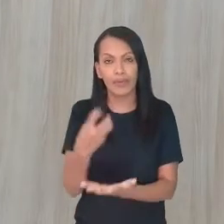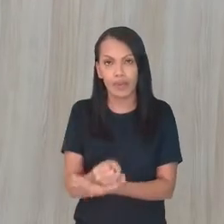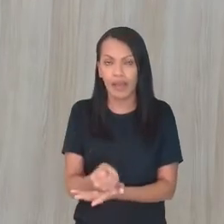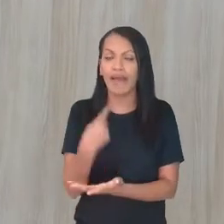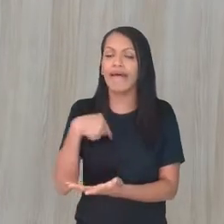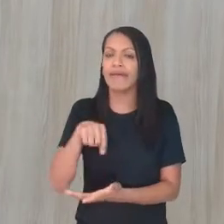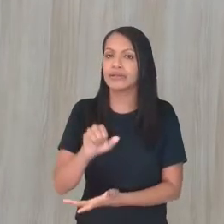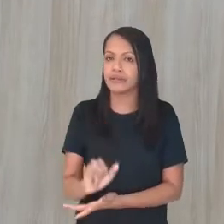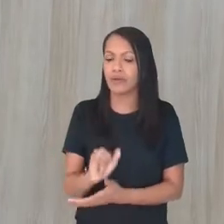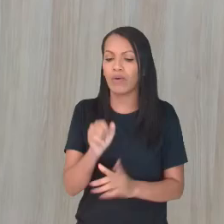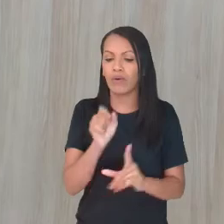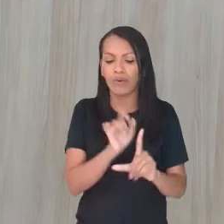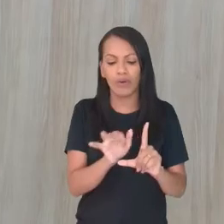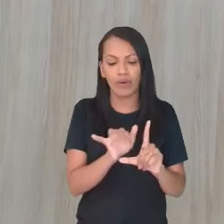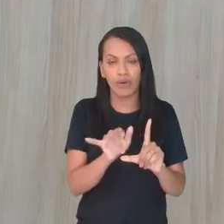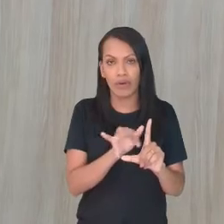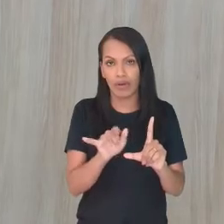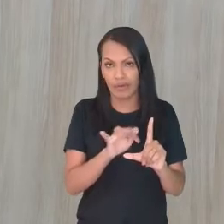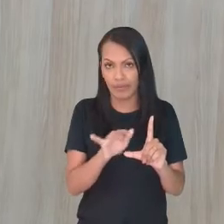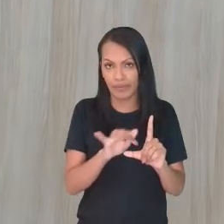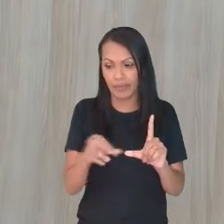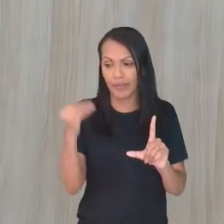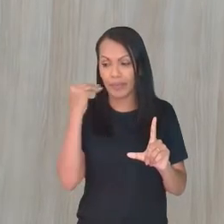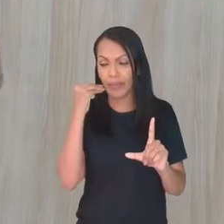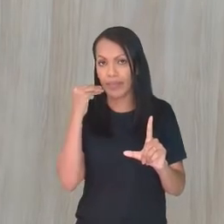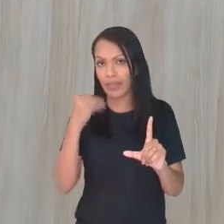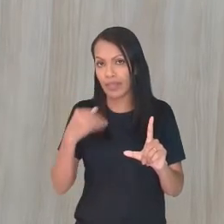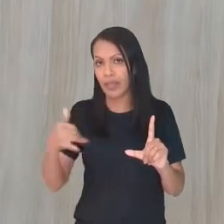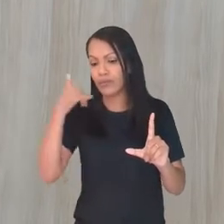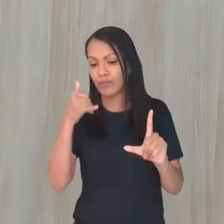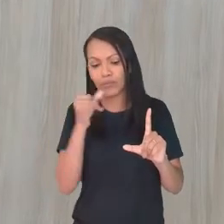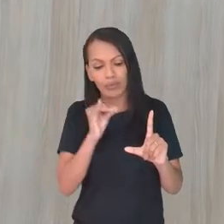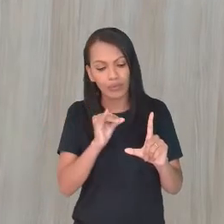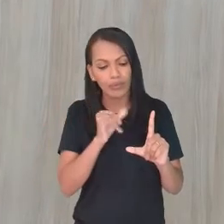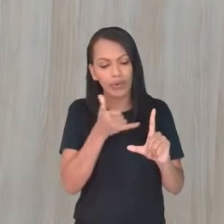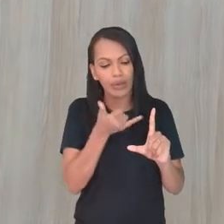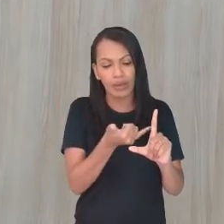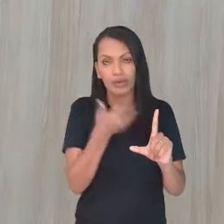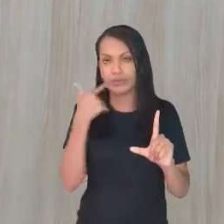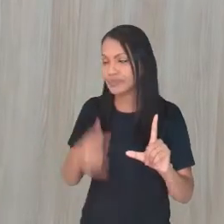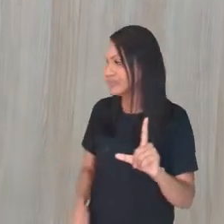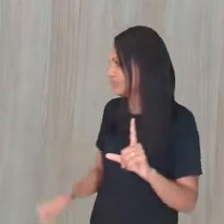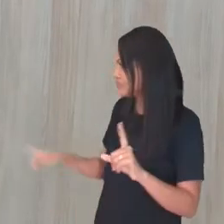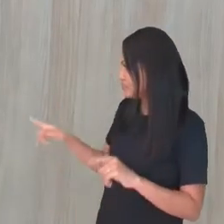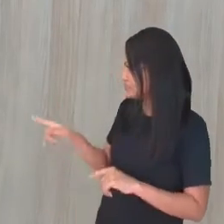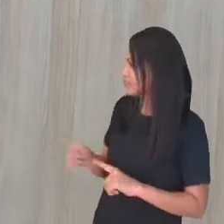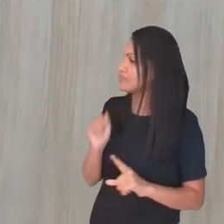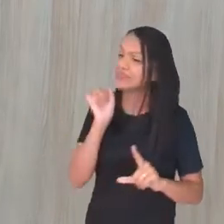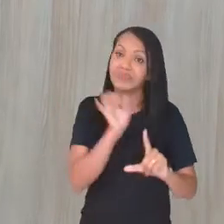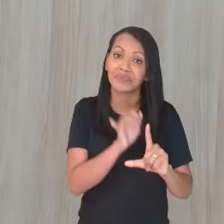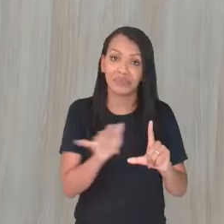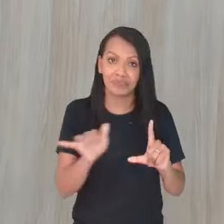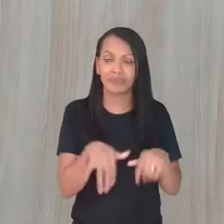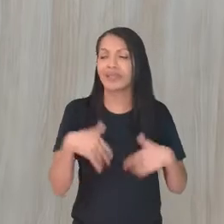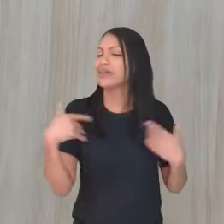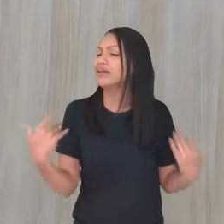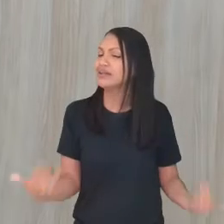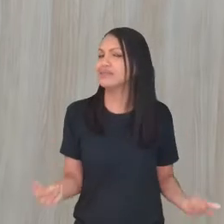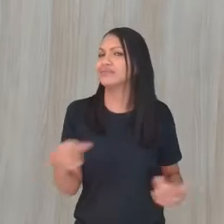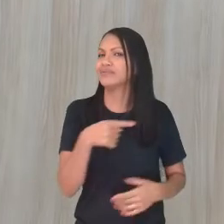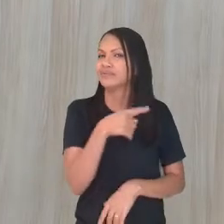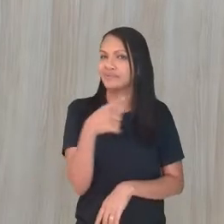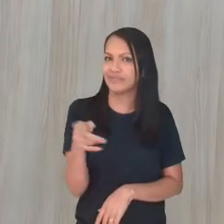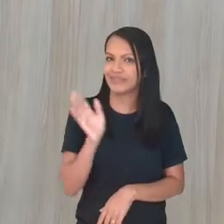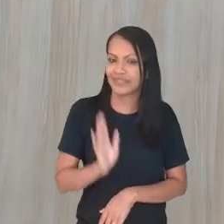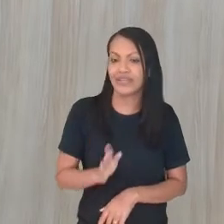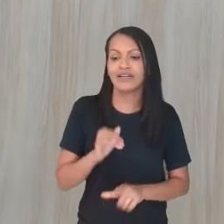só apontar a tela do seu celular para esses QR Codes que apareceram aí na tela que Cleiton colocou. Então,